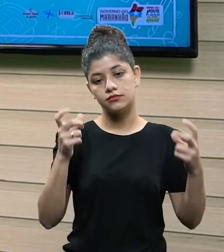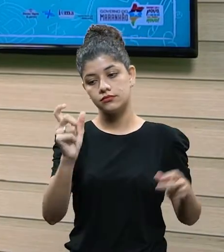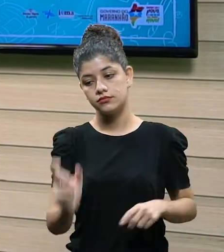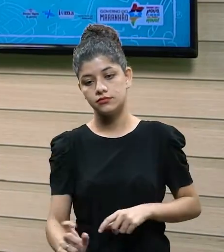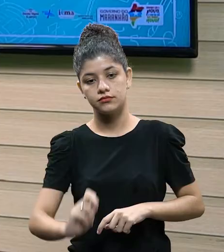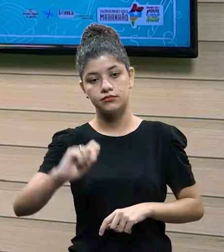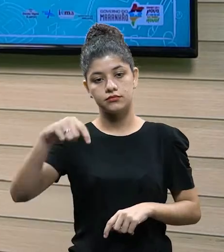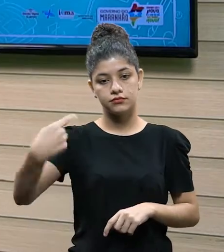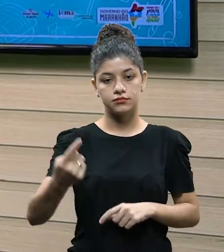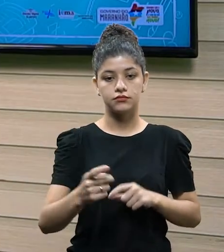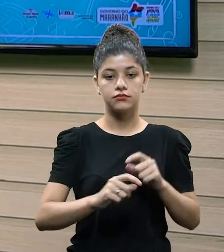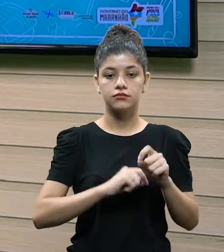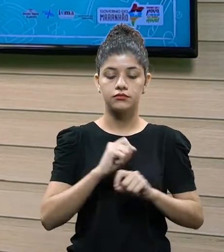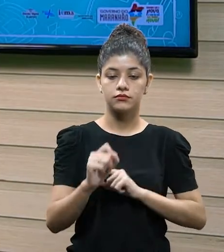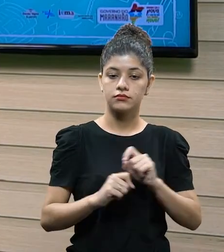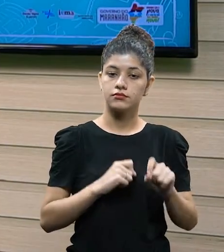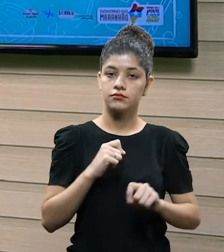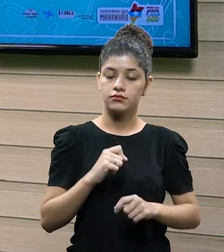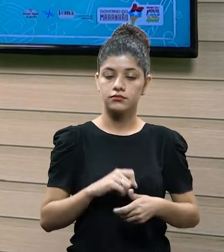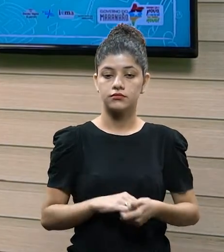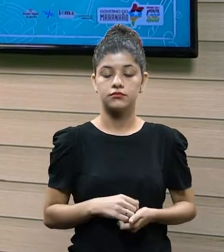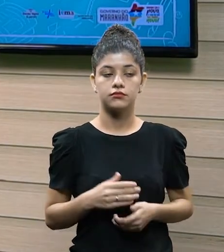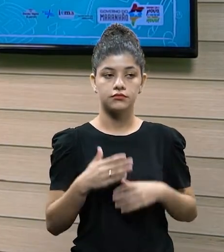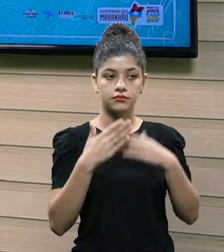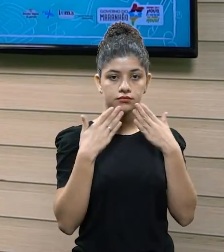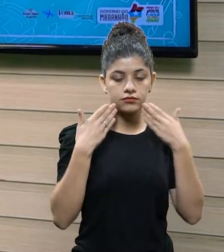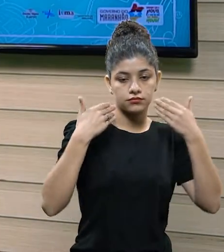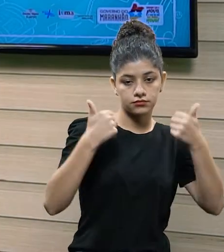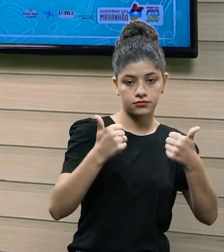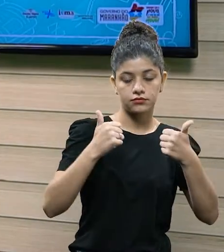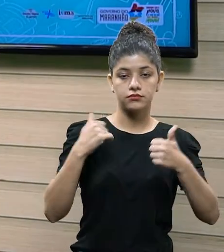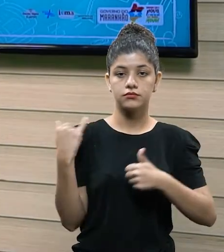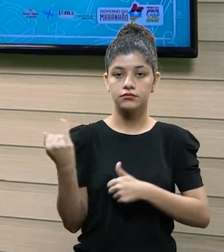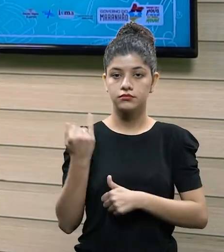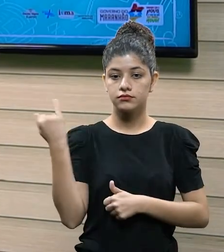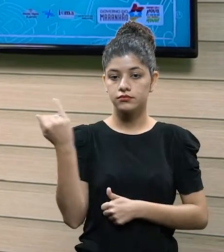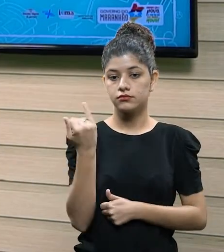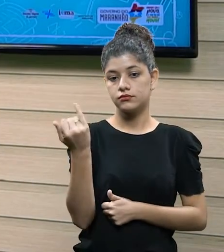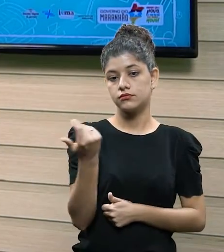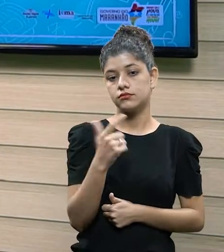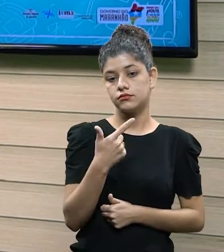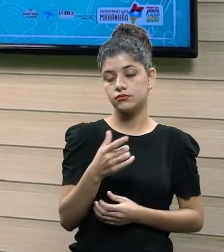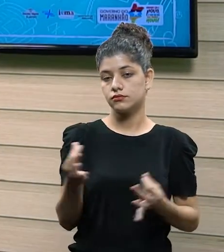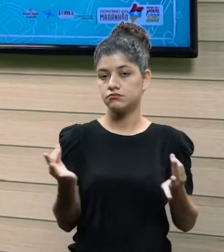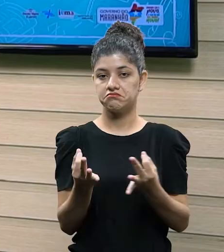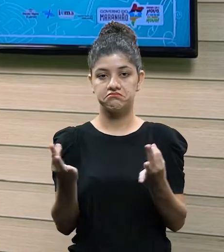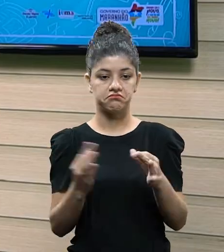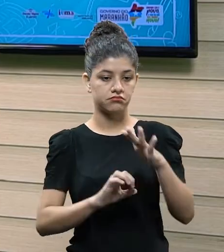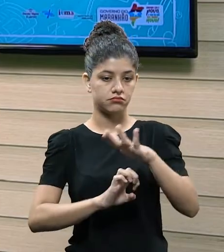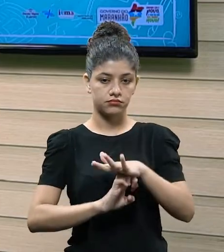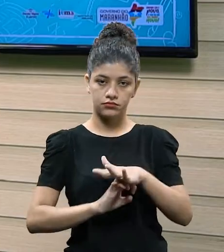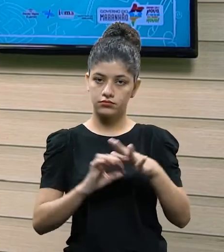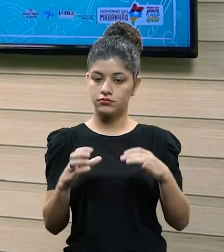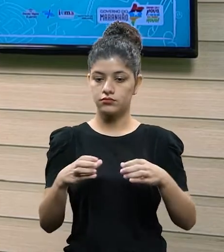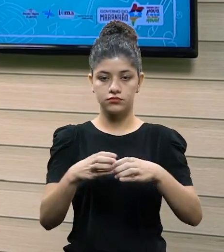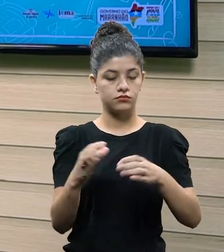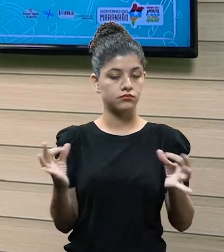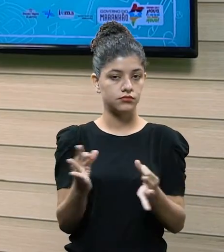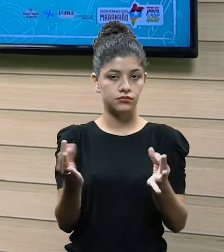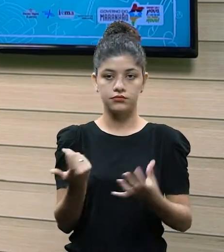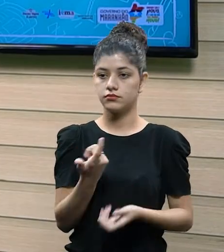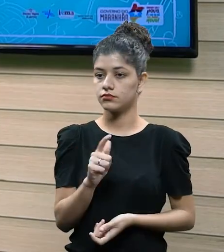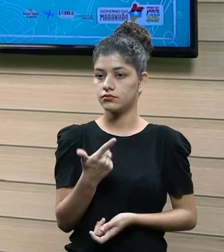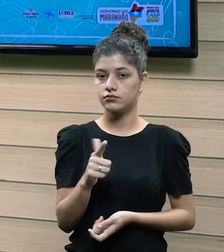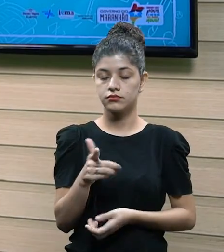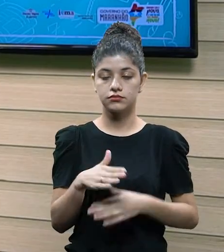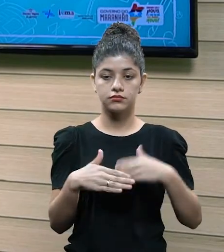algum. Depois você identifica e busca melhorar. Então é muito importante fazer isso. Não existe empresa perfeita, não existe equipe